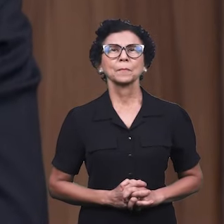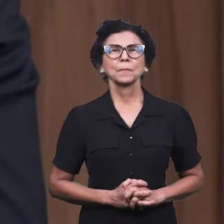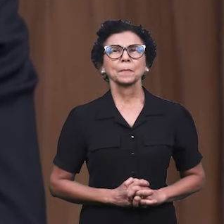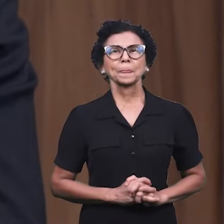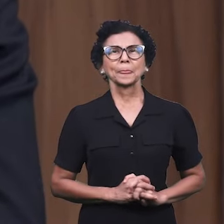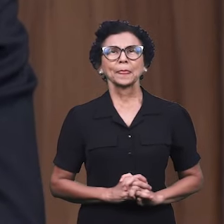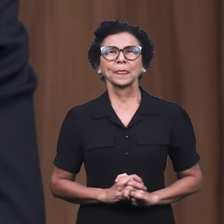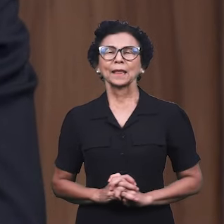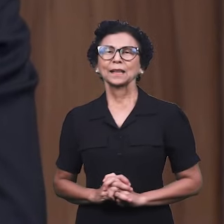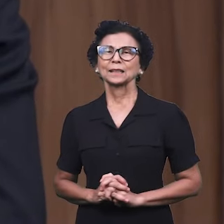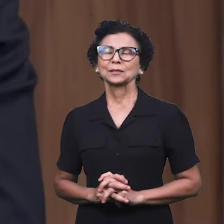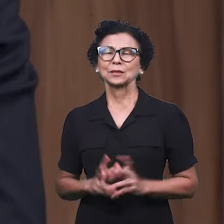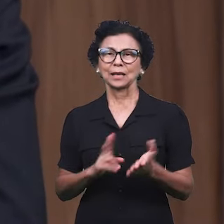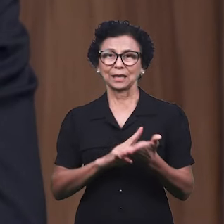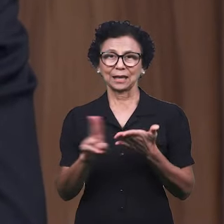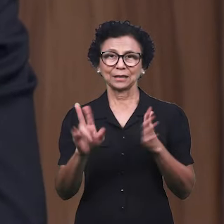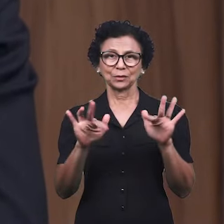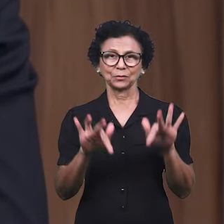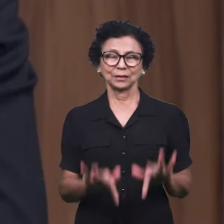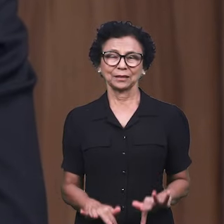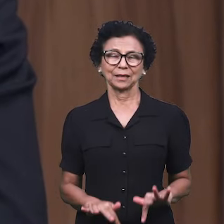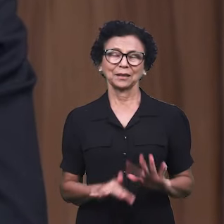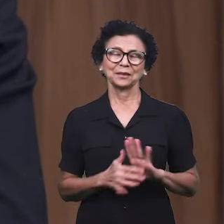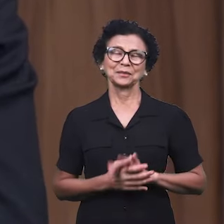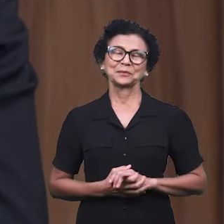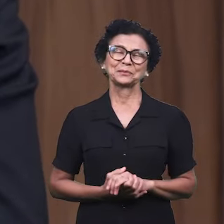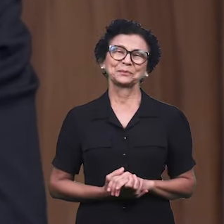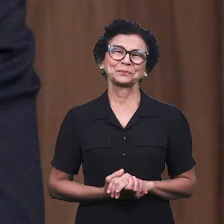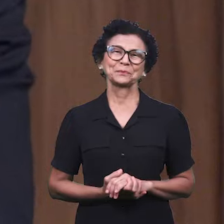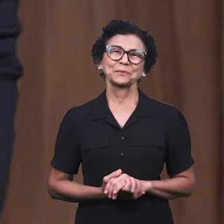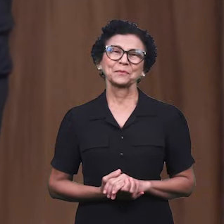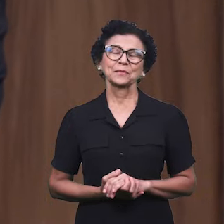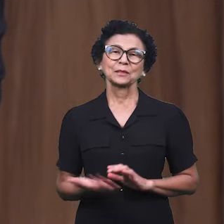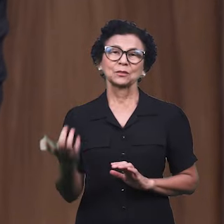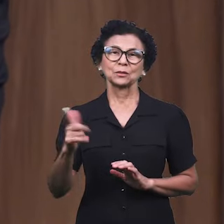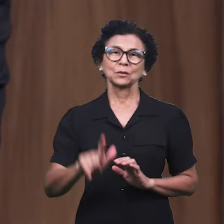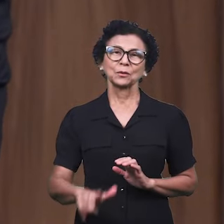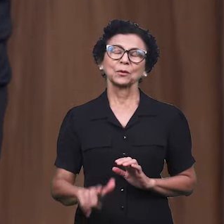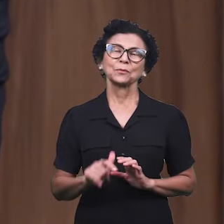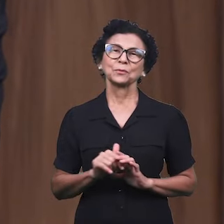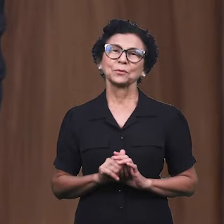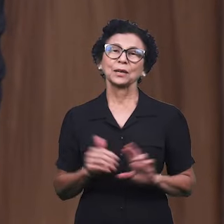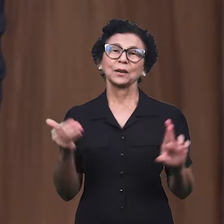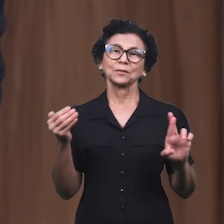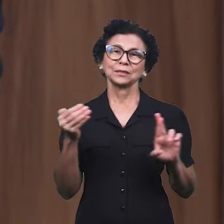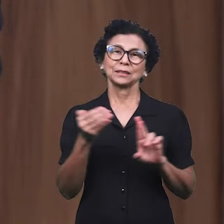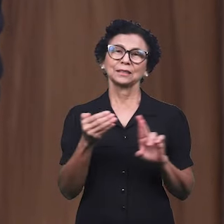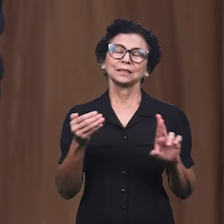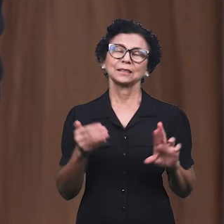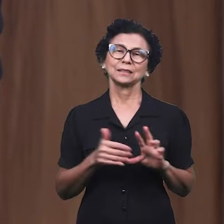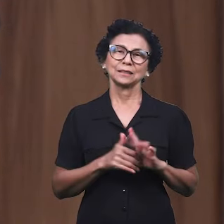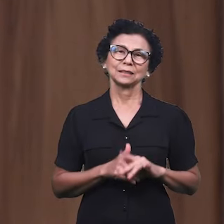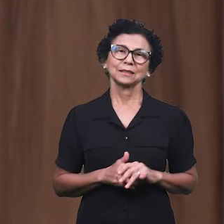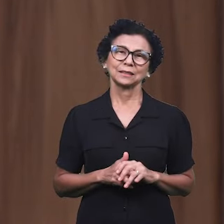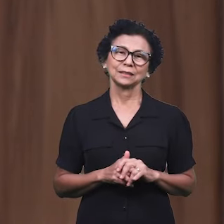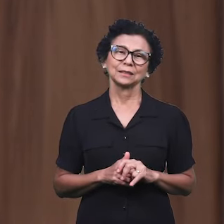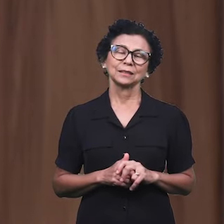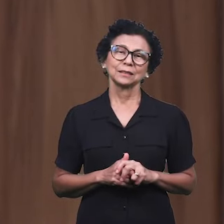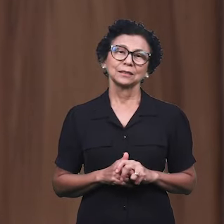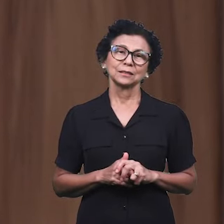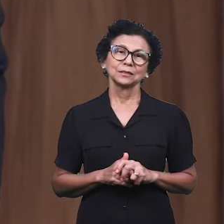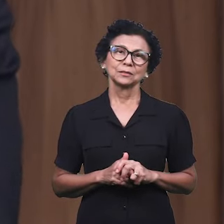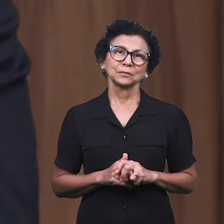final dessa carta e vamos só fazer novamente a referência de quem leva essa carta.